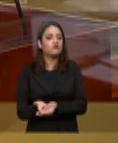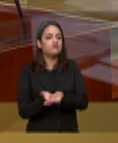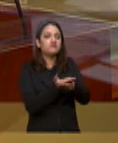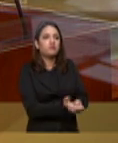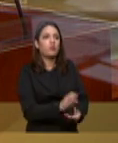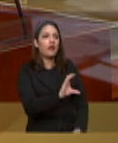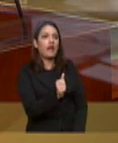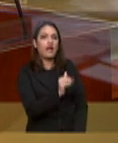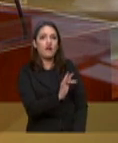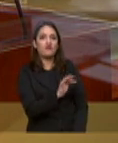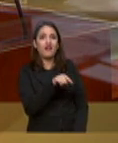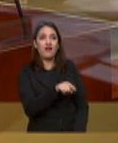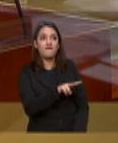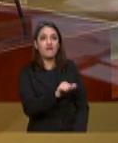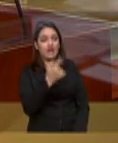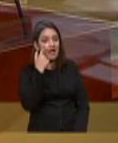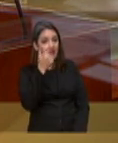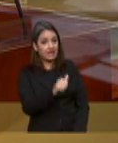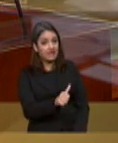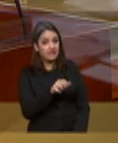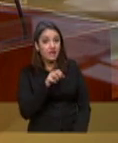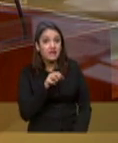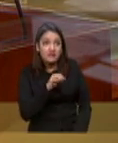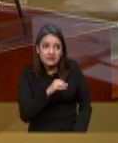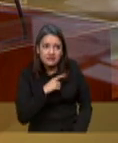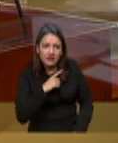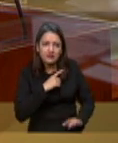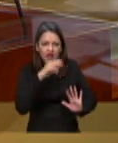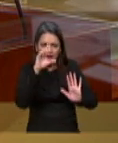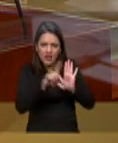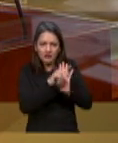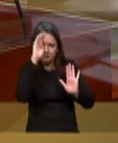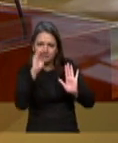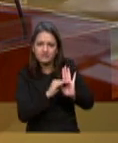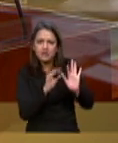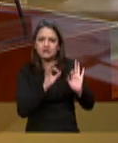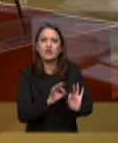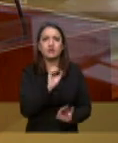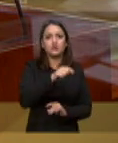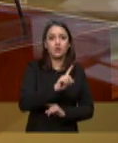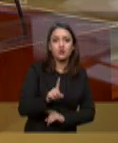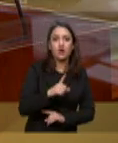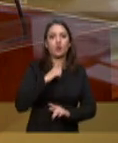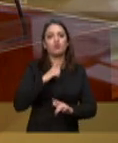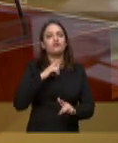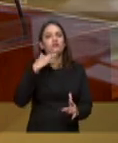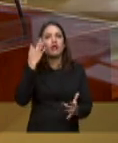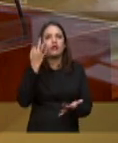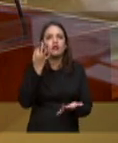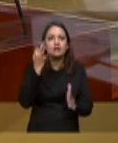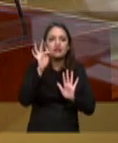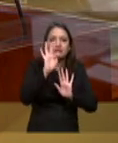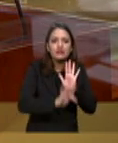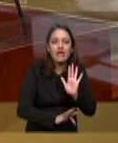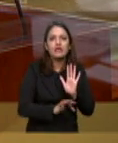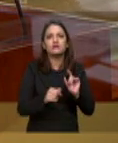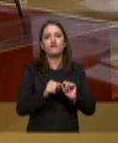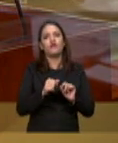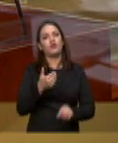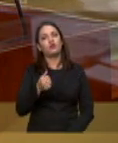o CARF vai analisar se há ilegalidade, inclusive aplicando teses firmadas em RGs, em ADIs, por esta